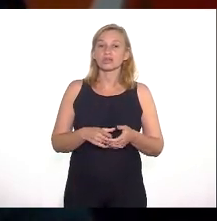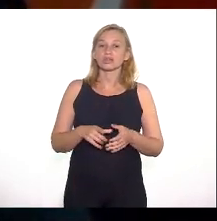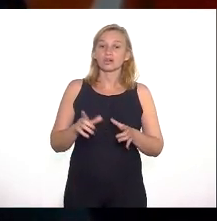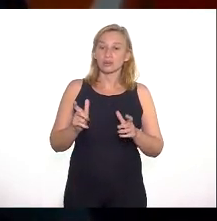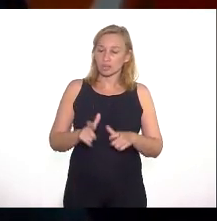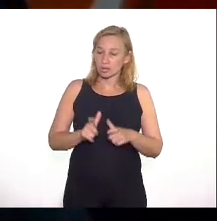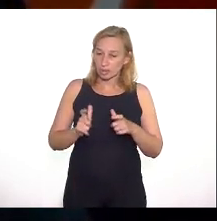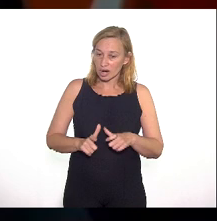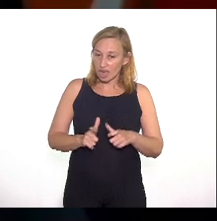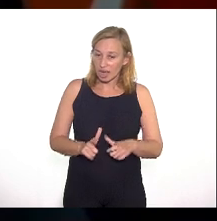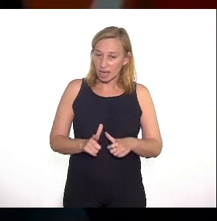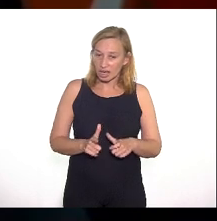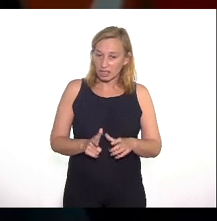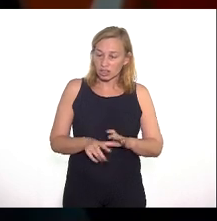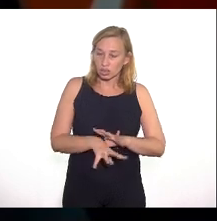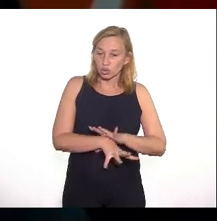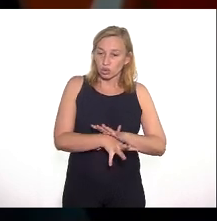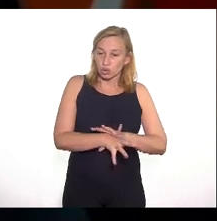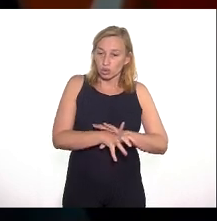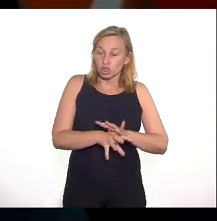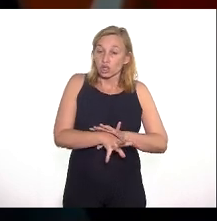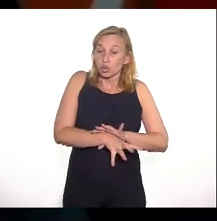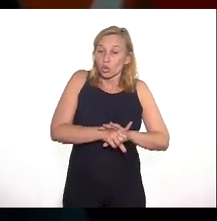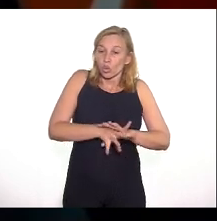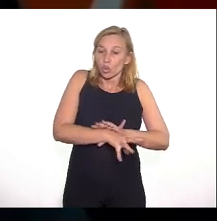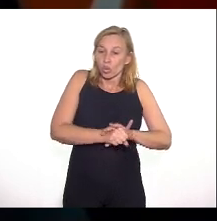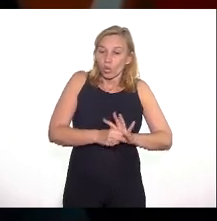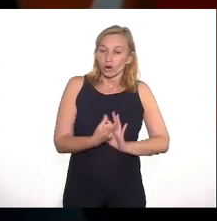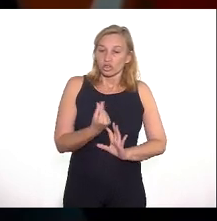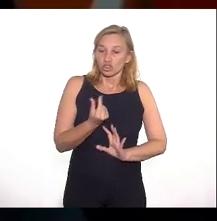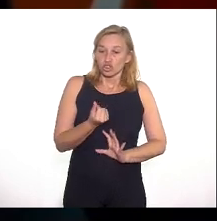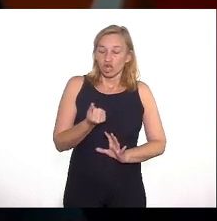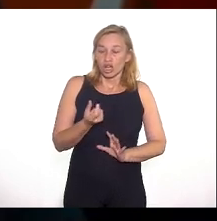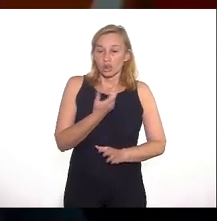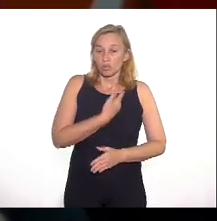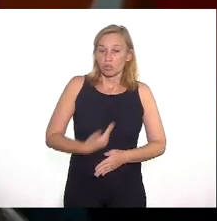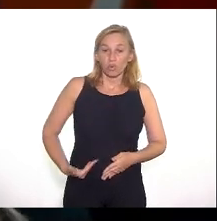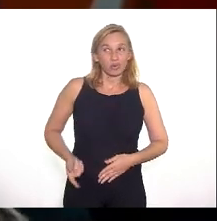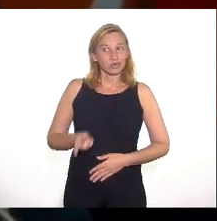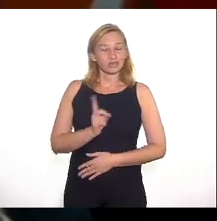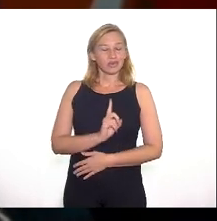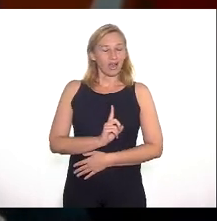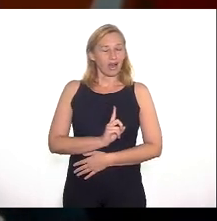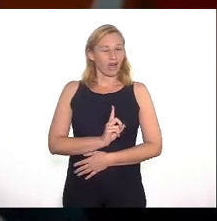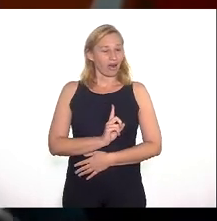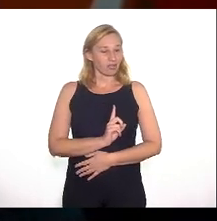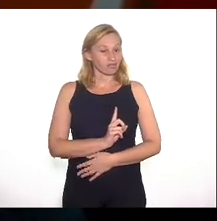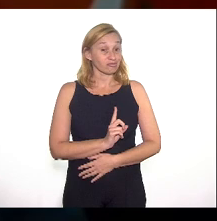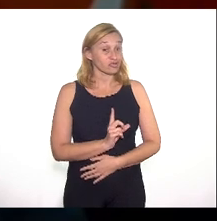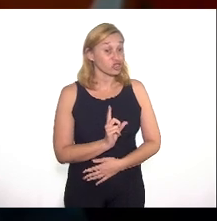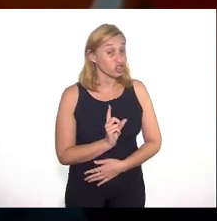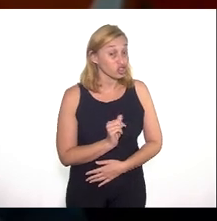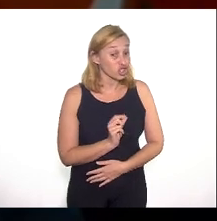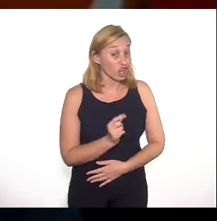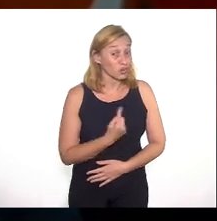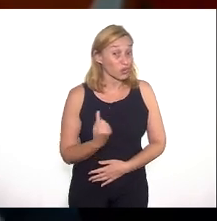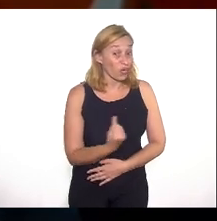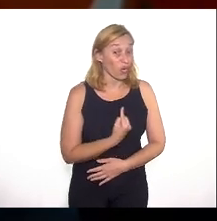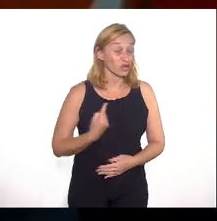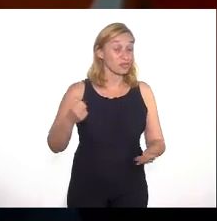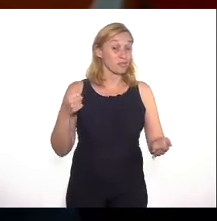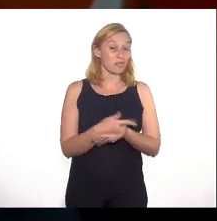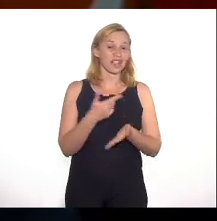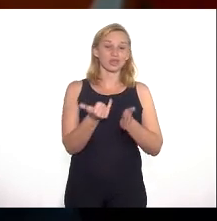monumentais que drena o dinheiro público para o ralo. Aliás, dinheiro público não, né, presidente? Dinheiro nosso, dos